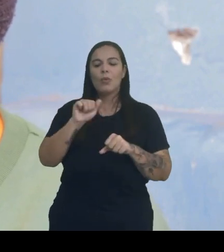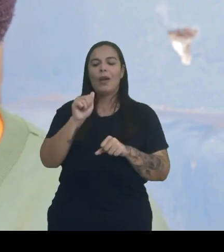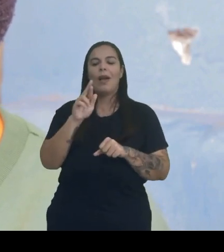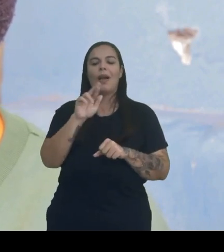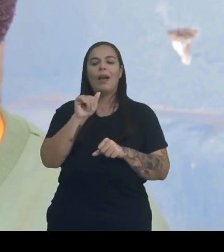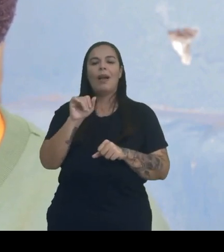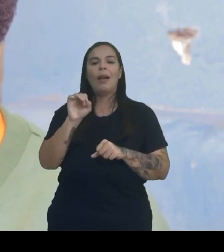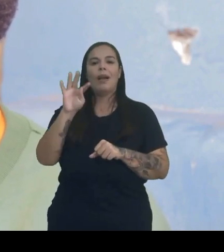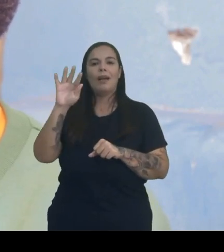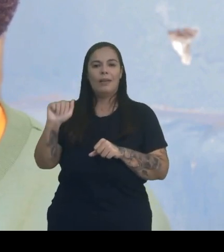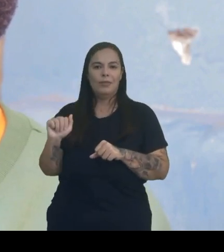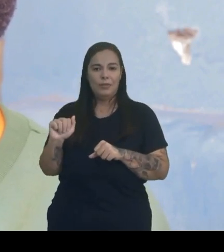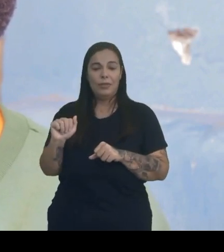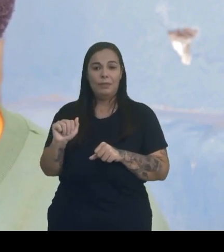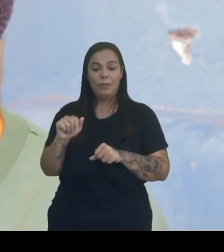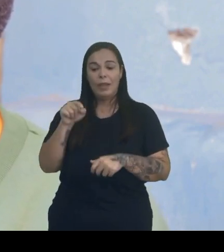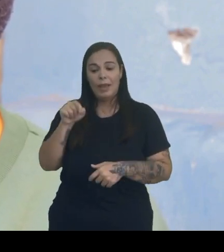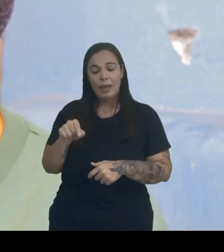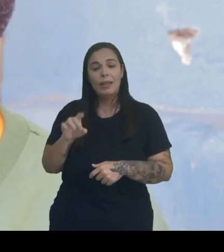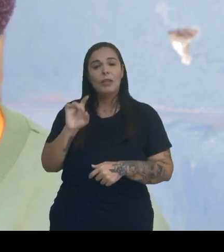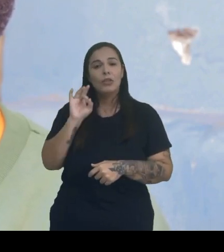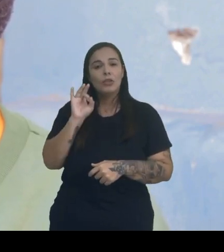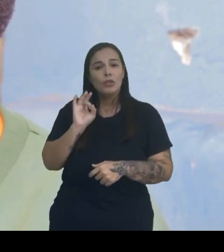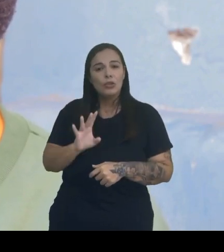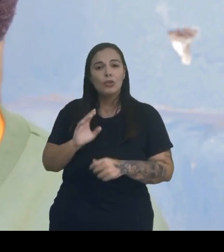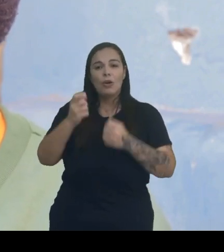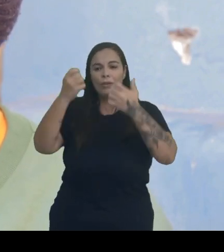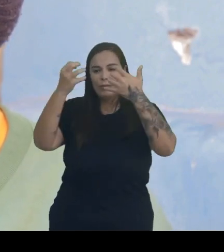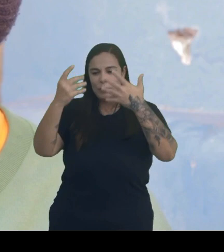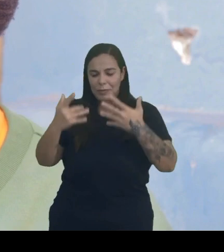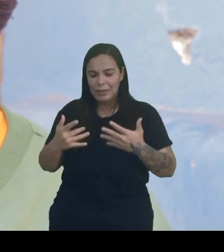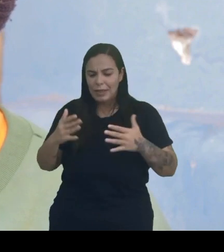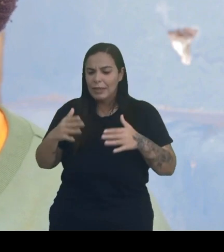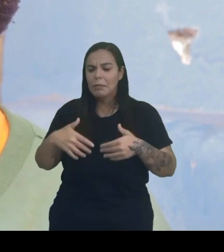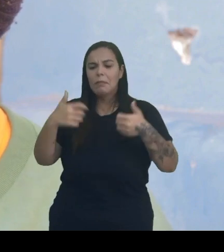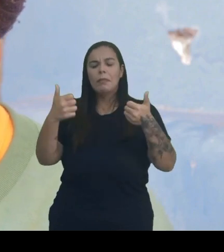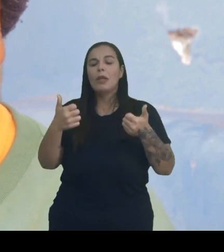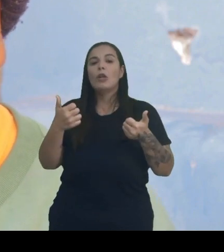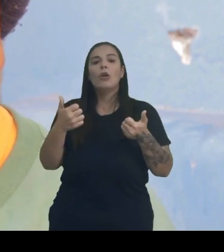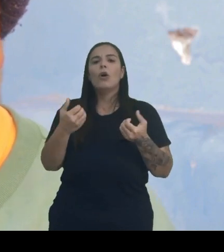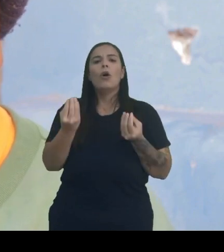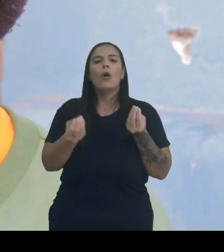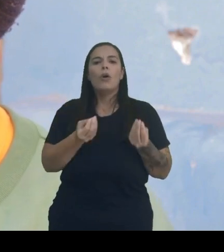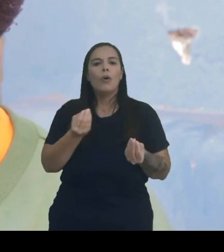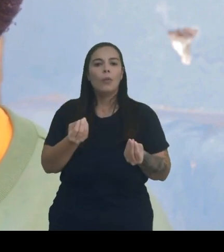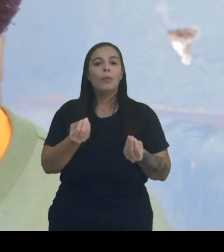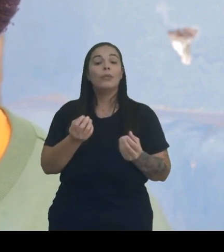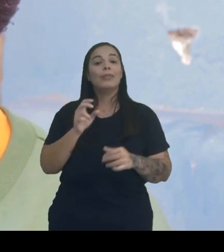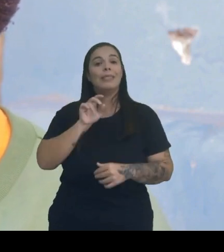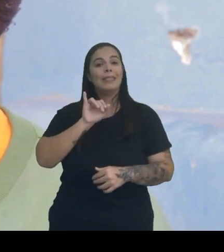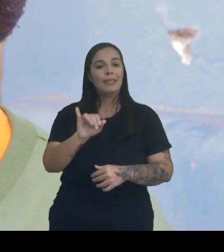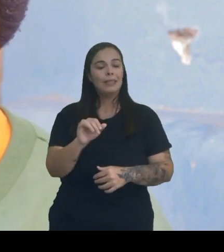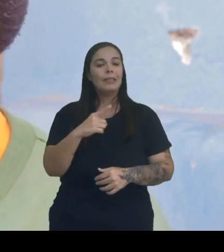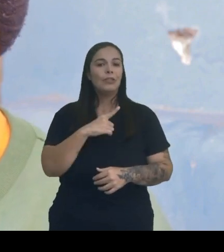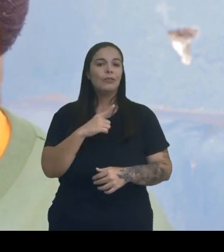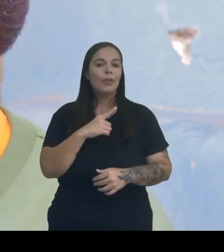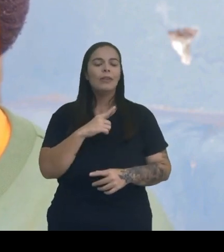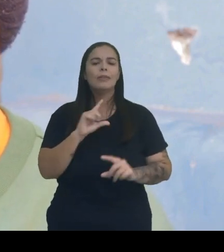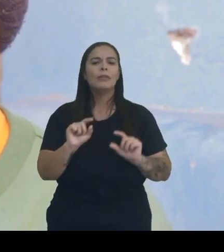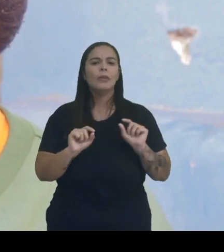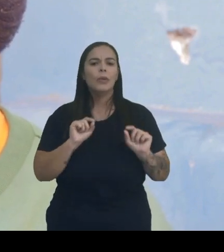ela só poderia ser mais explicada 100% se tivesse, pelo menos, você está entendendo,